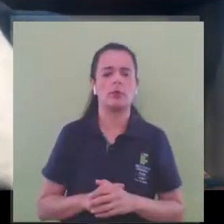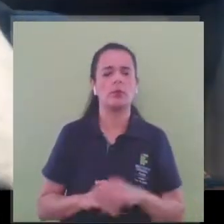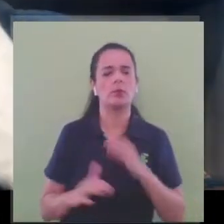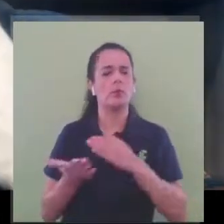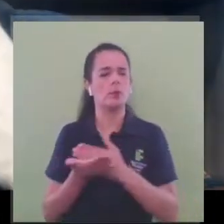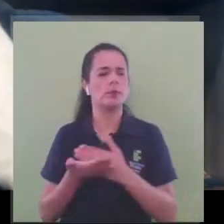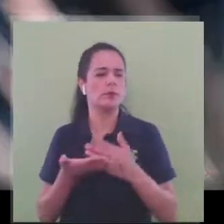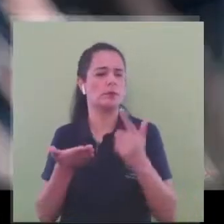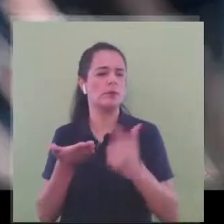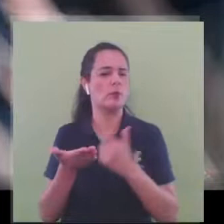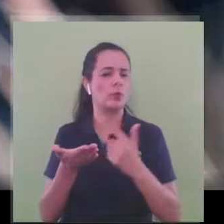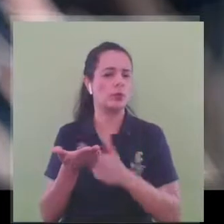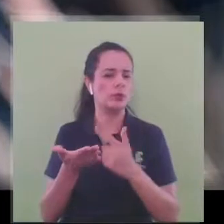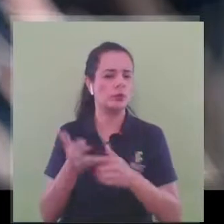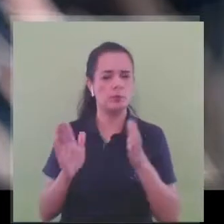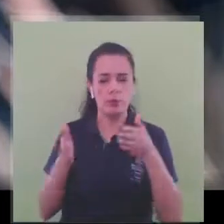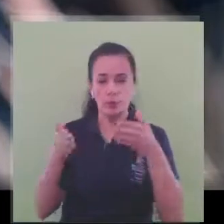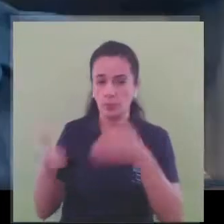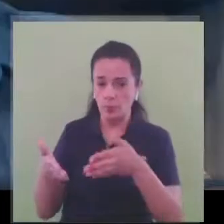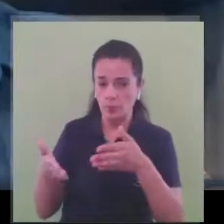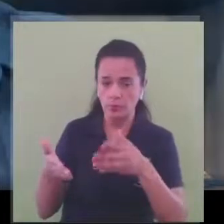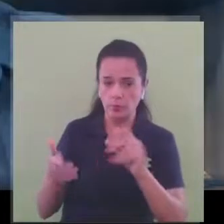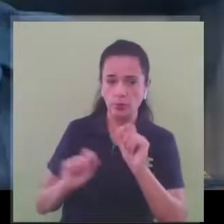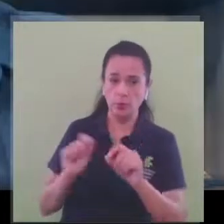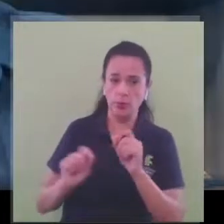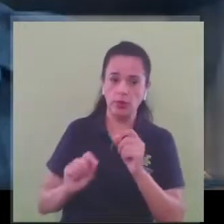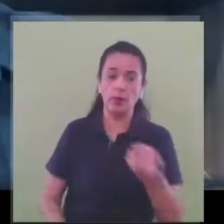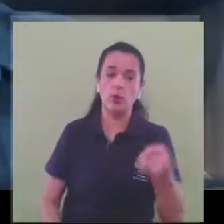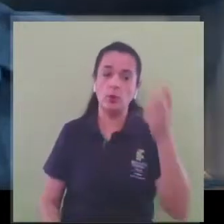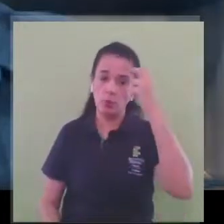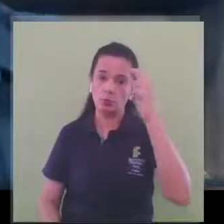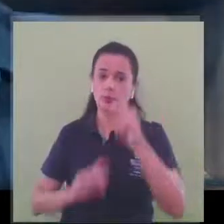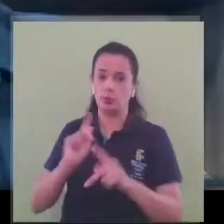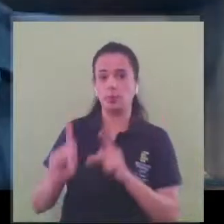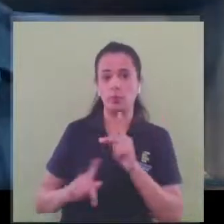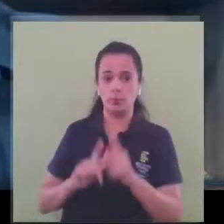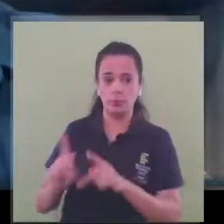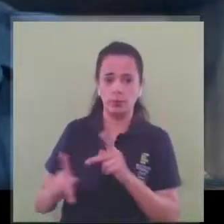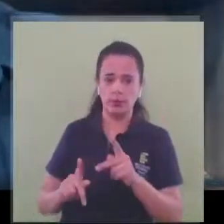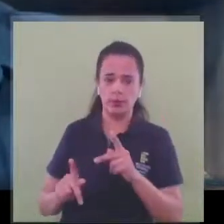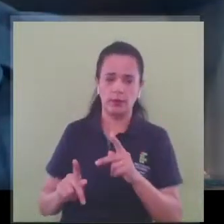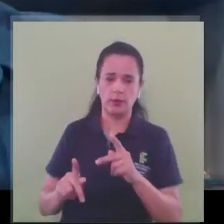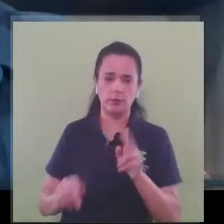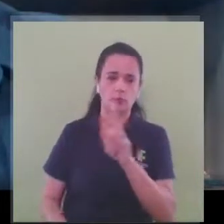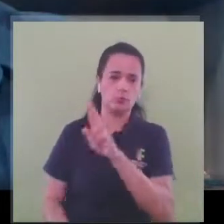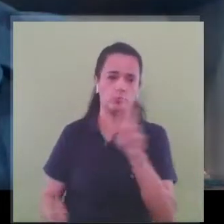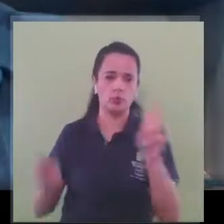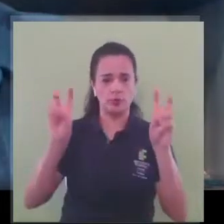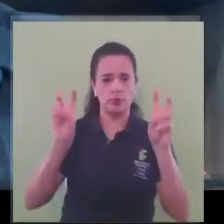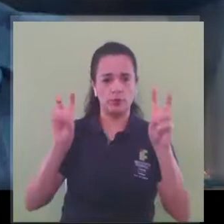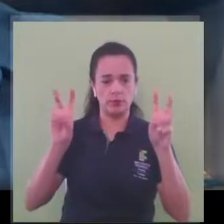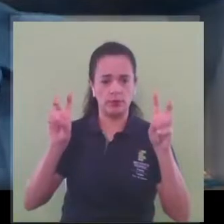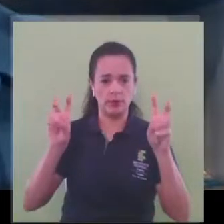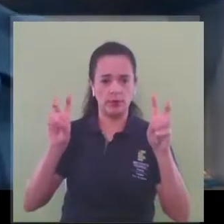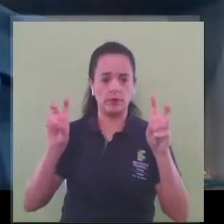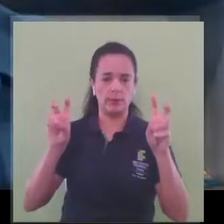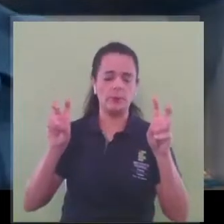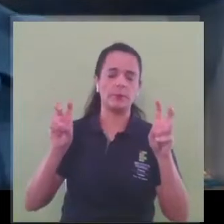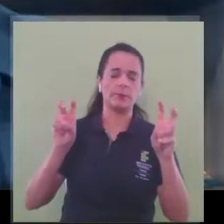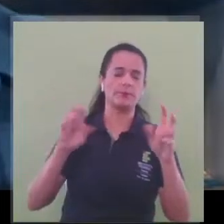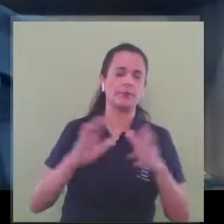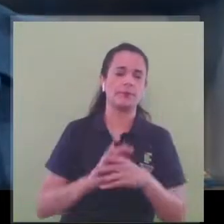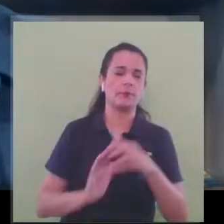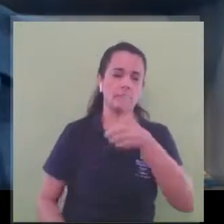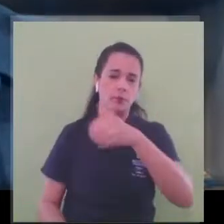mais voltados para a cultura popular. Por exemplo, 1984, do George Orwell, Evolução dos Bichos, também do